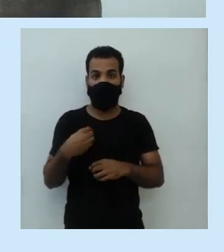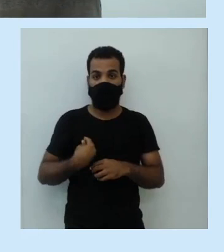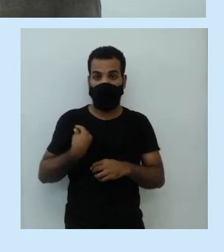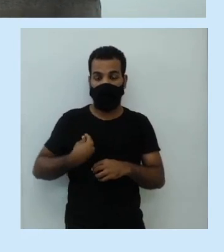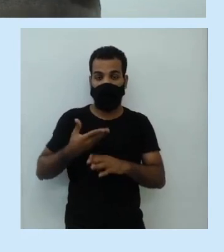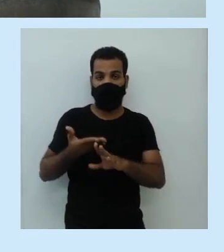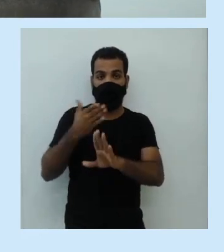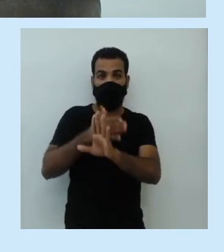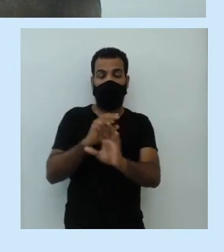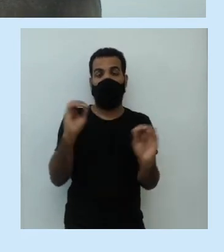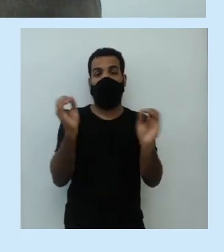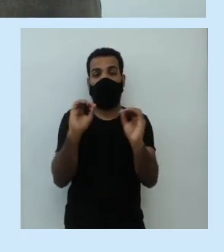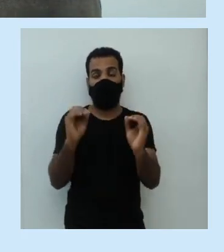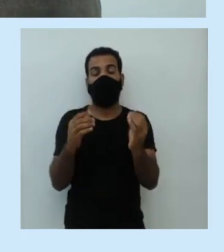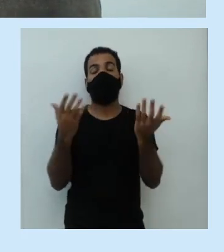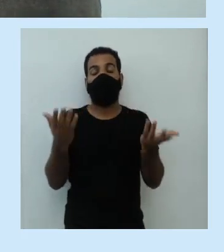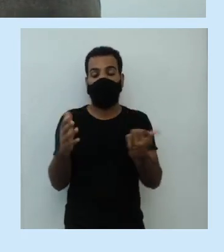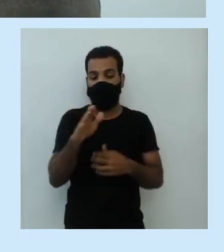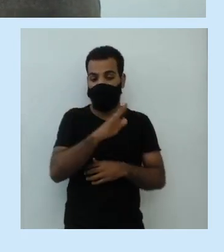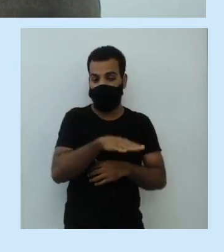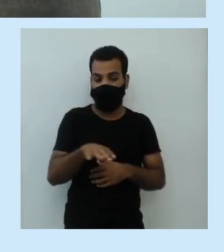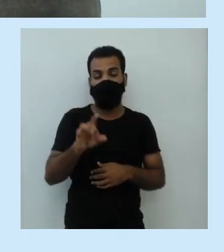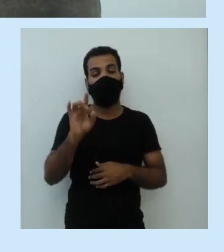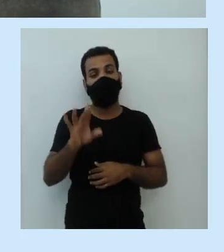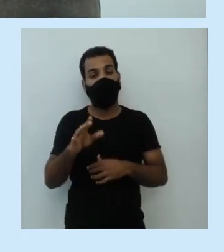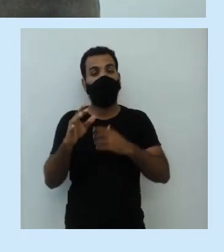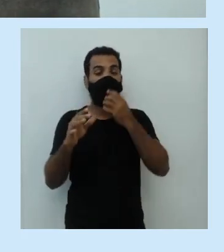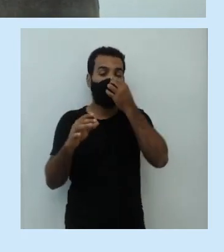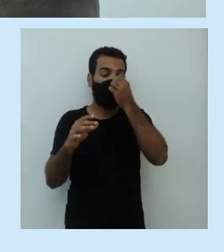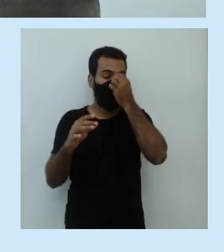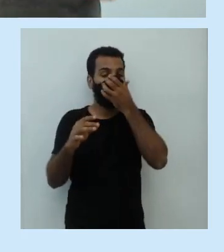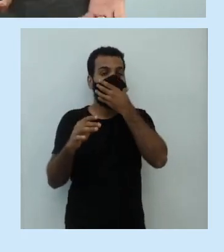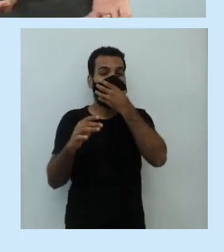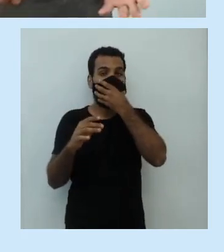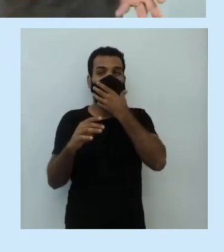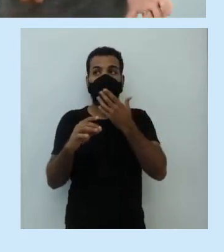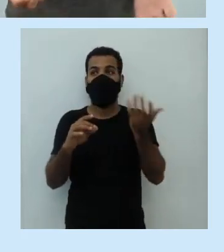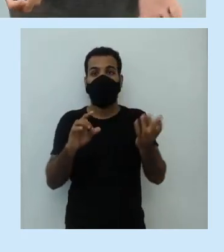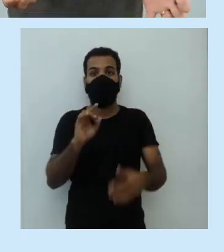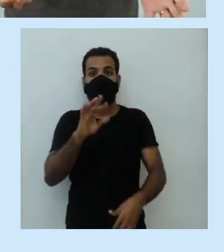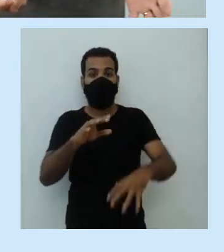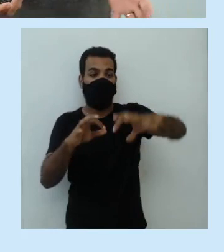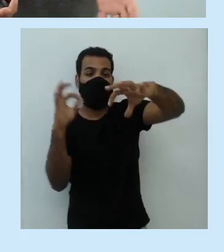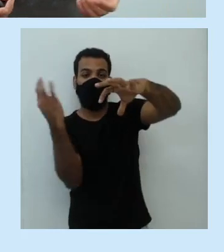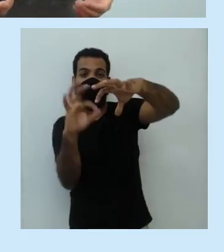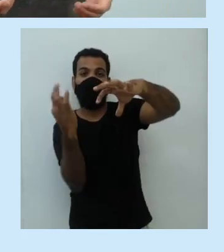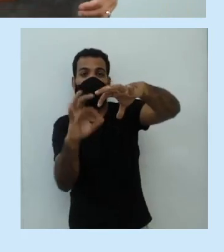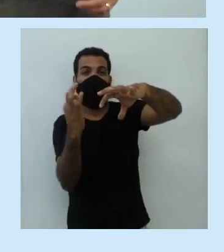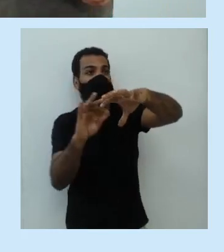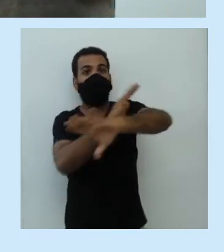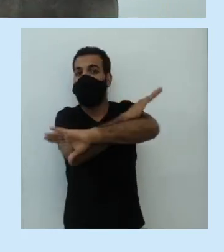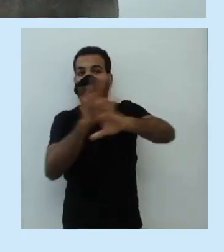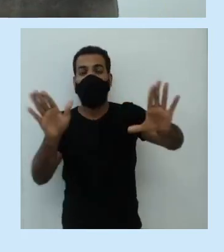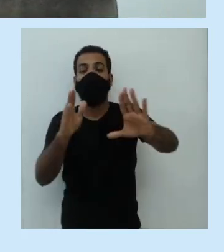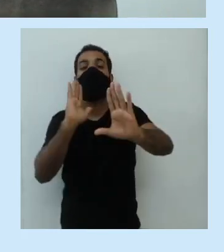dessas pessoas. A criança só consegue enxergar os gols, né, que essas pessoas